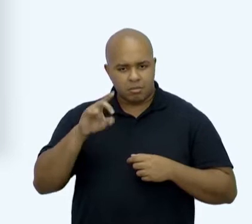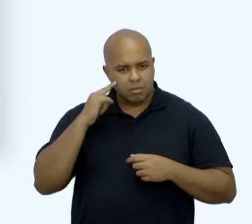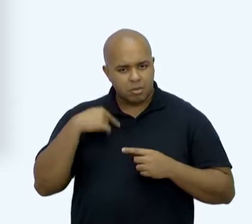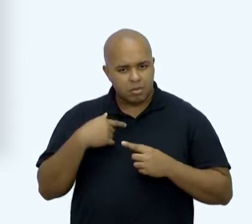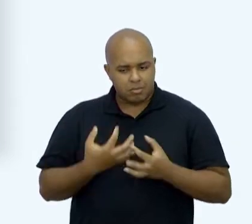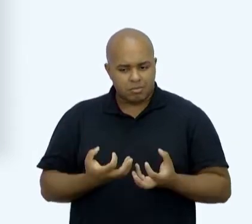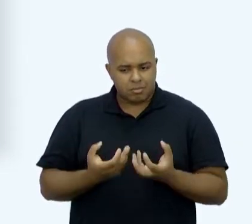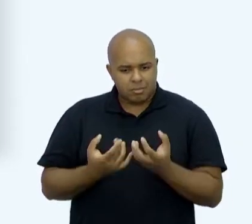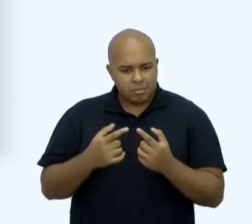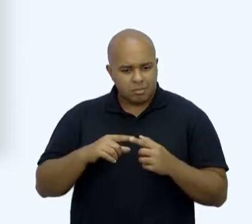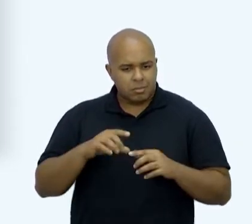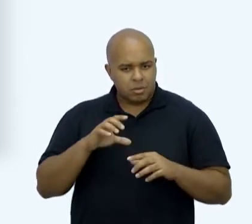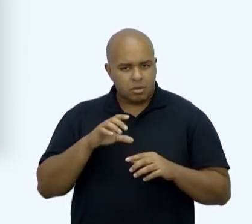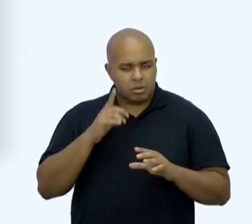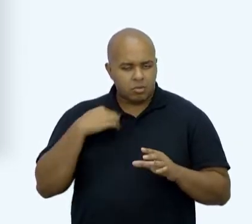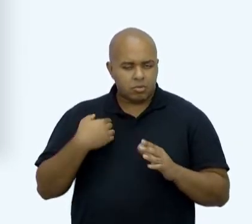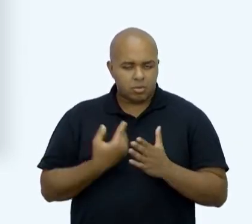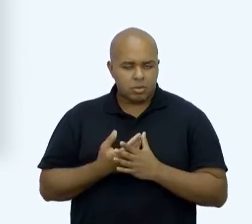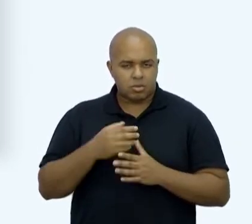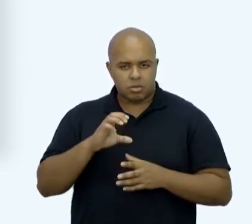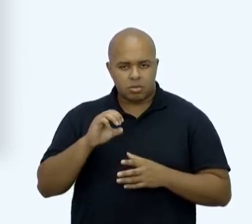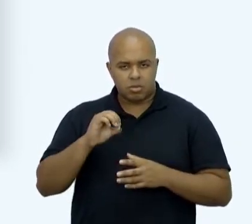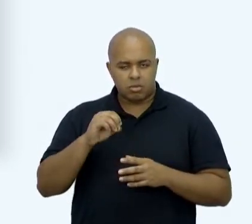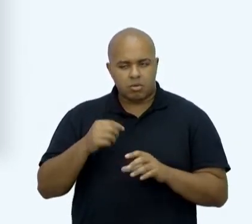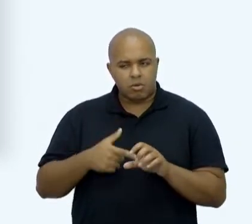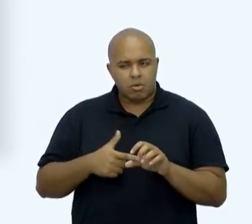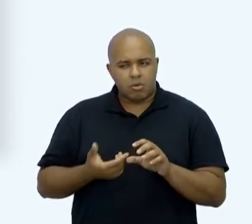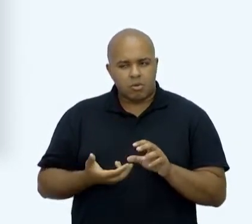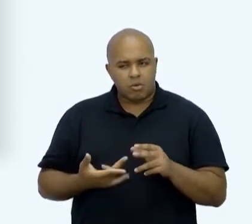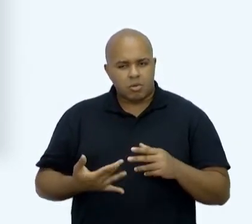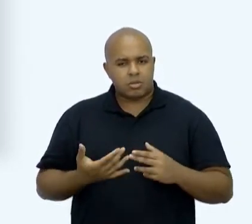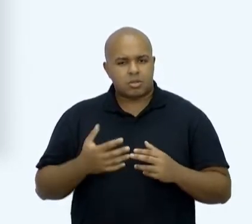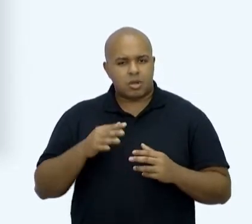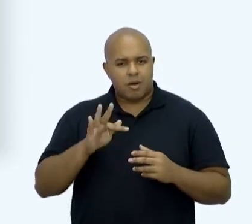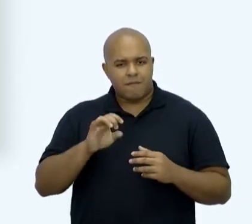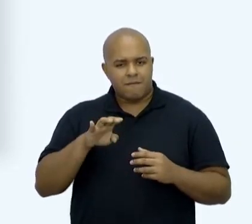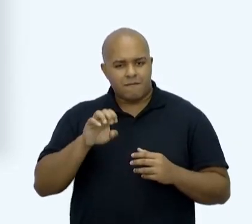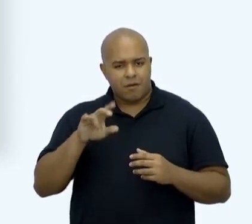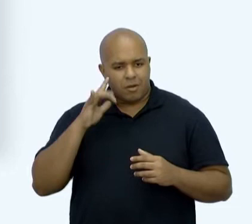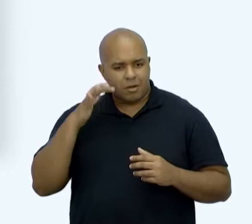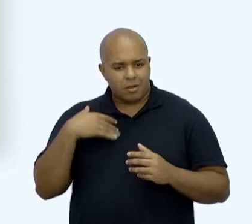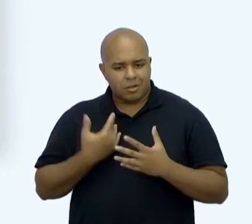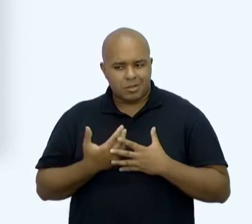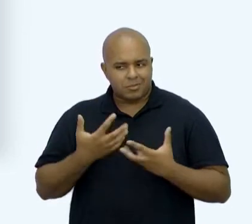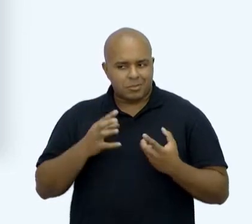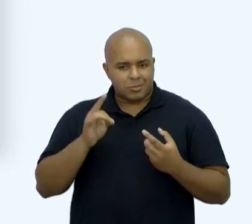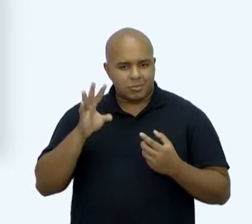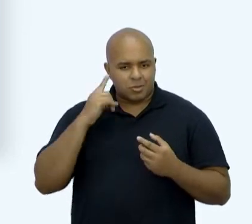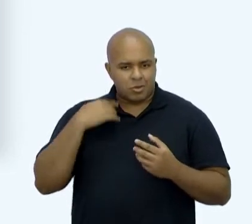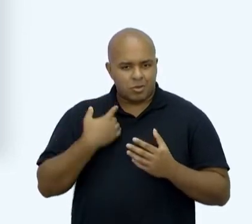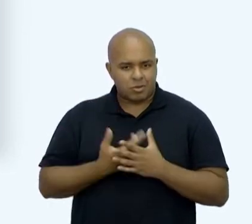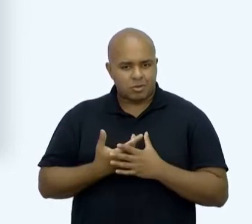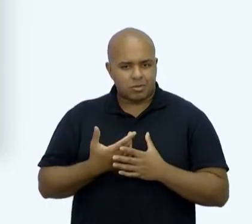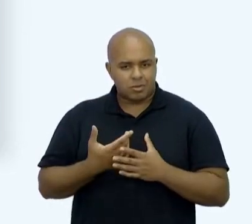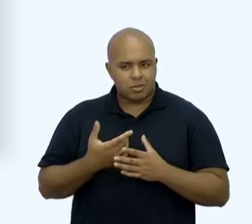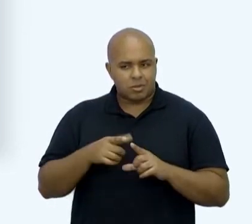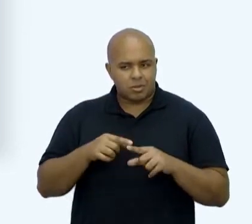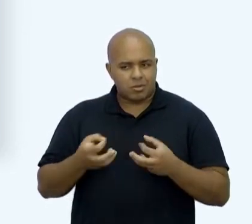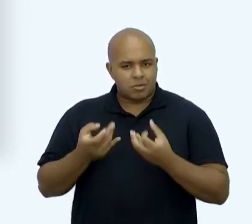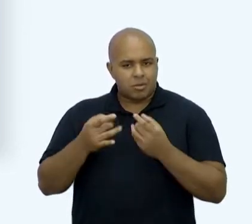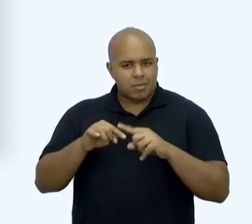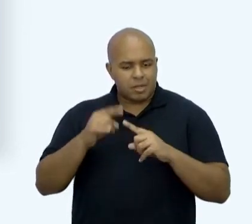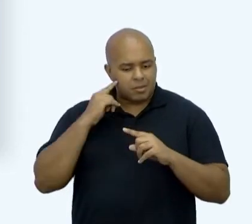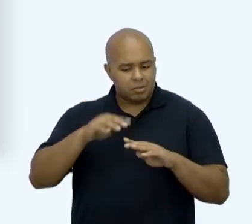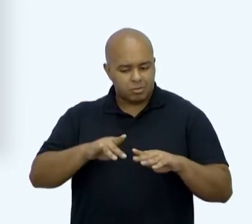dos combustíveis fósseis. E com isso, nós esgotamos também o carbono não apenas dos combustíveis fósseis, mas também